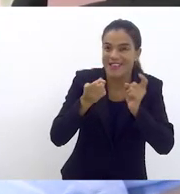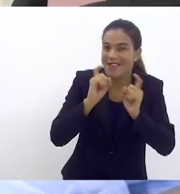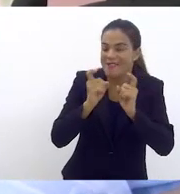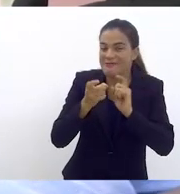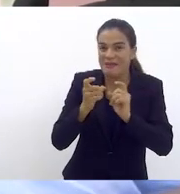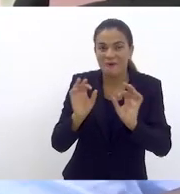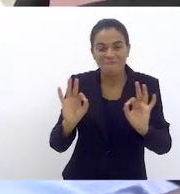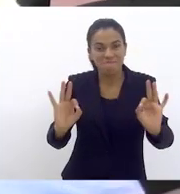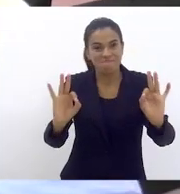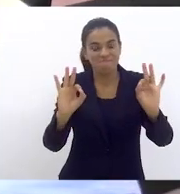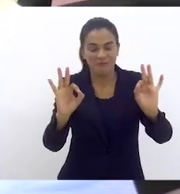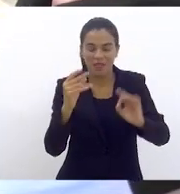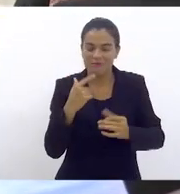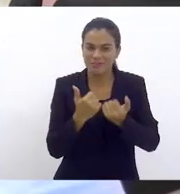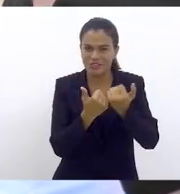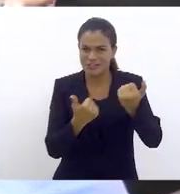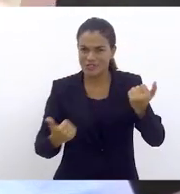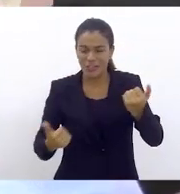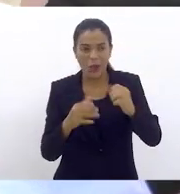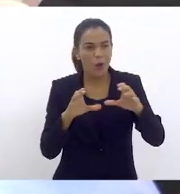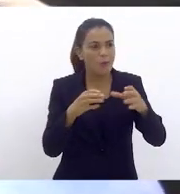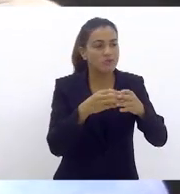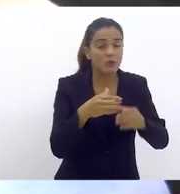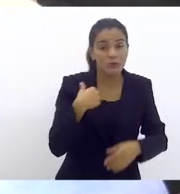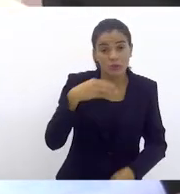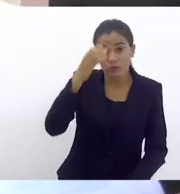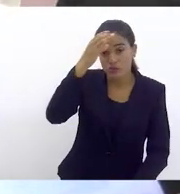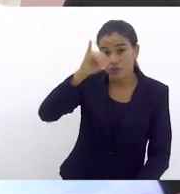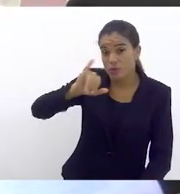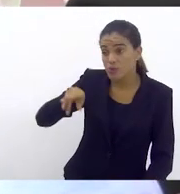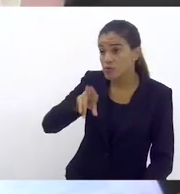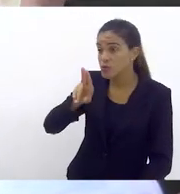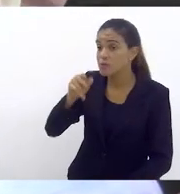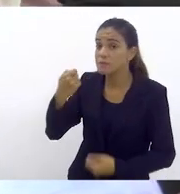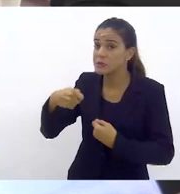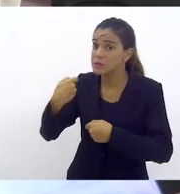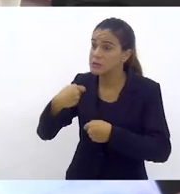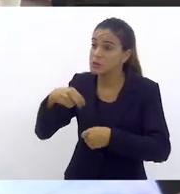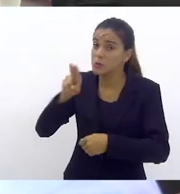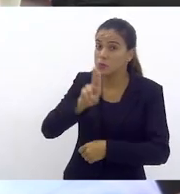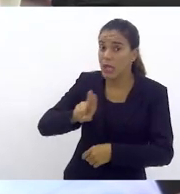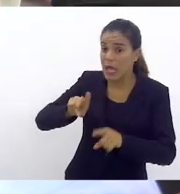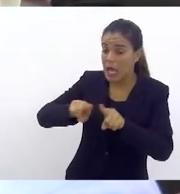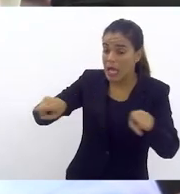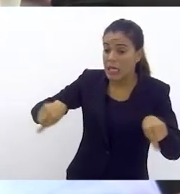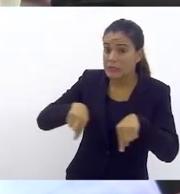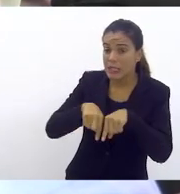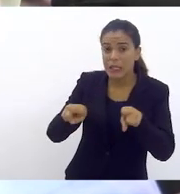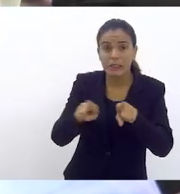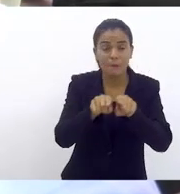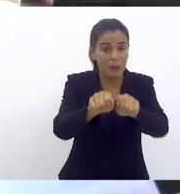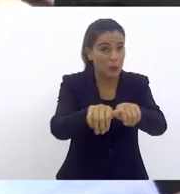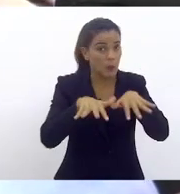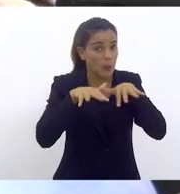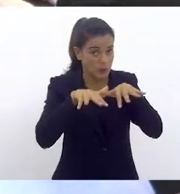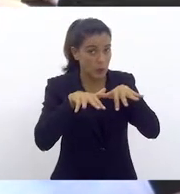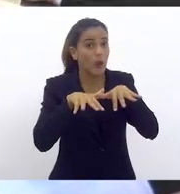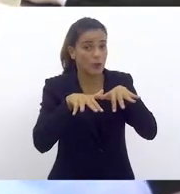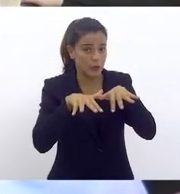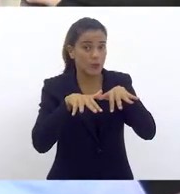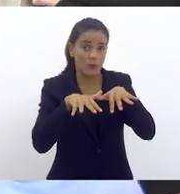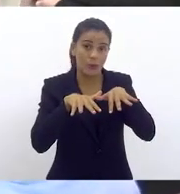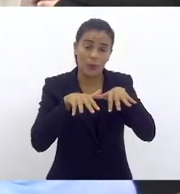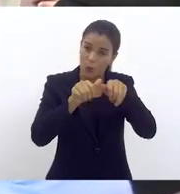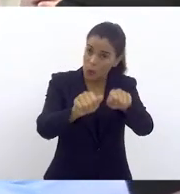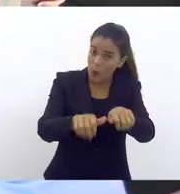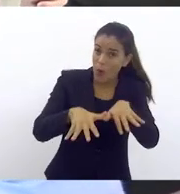chegava o assessor da comissão te ajude a gente vai ter que usar sala que já tá lotada e também o auditório tá o auditório